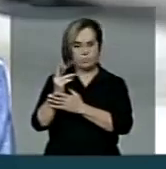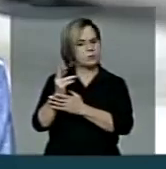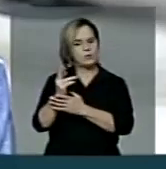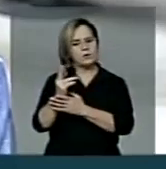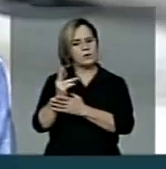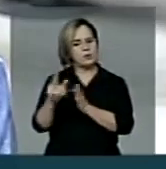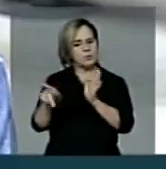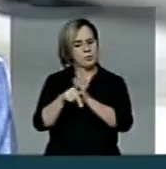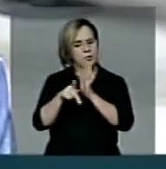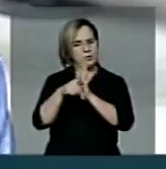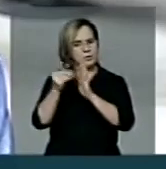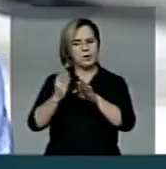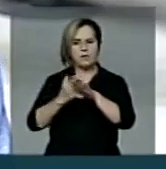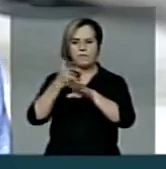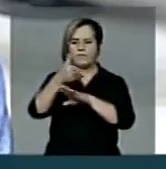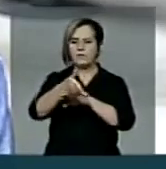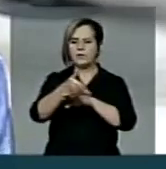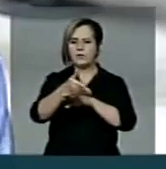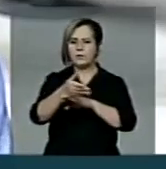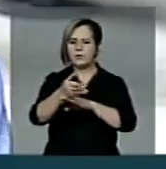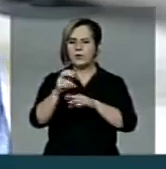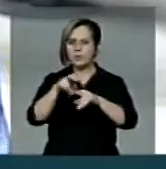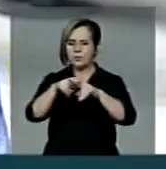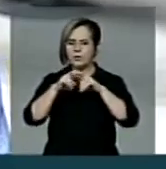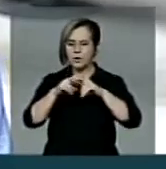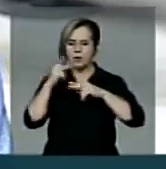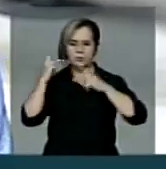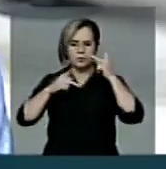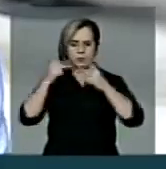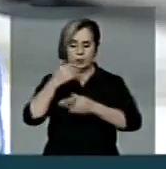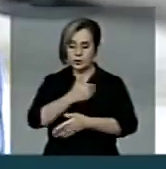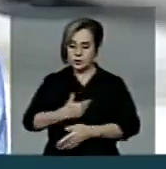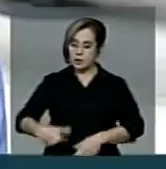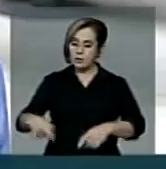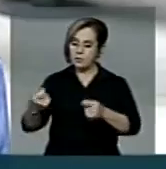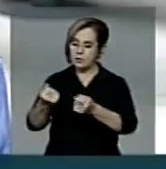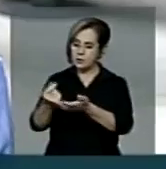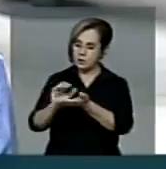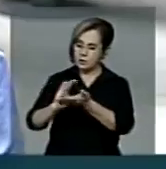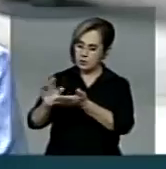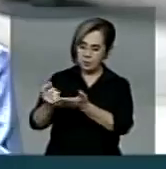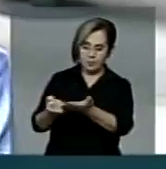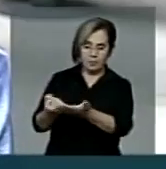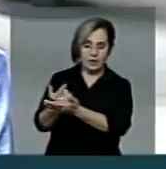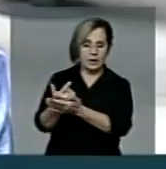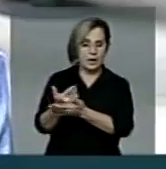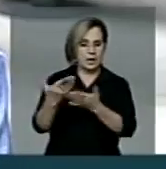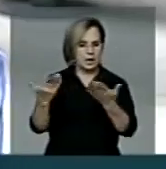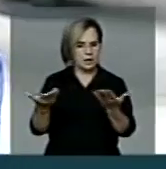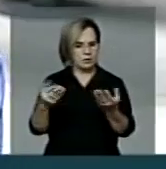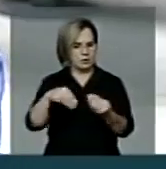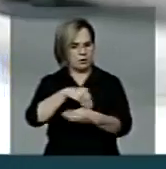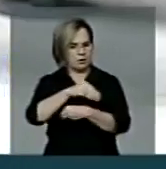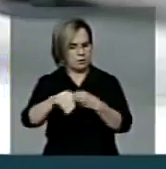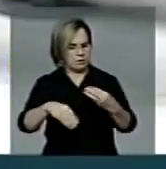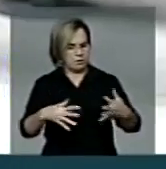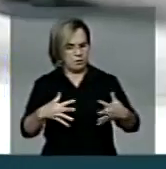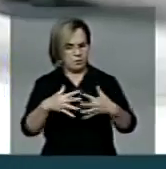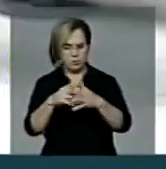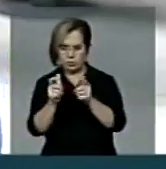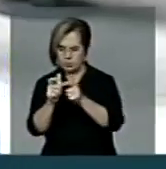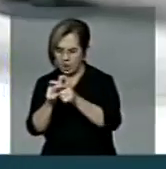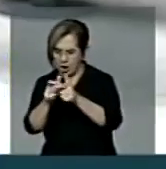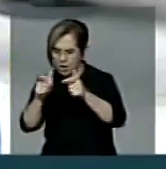mediante políticas de governo merecem ser indenizados. Agora, o que não dá é para misturar os pequenos com os